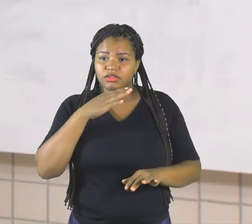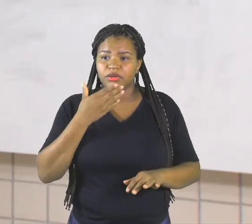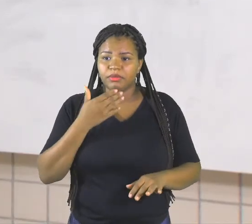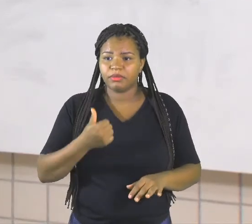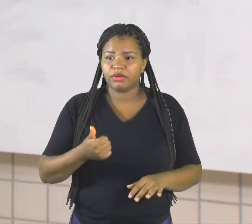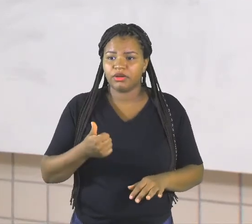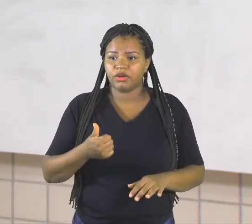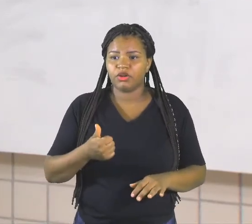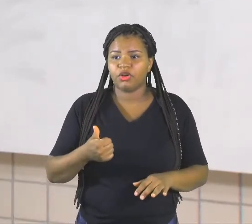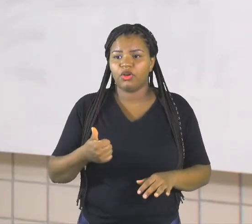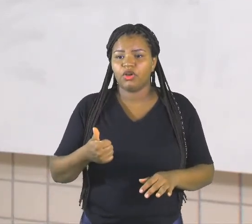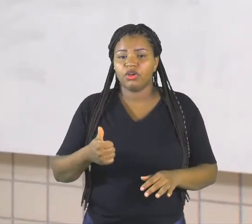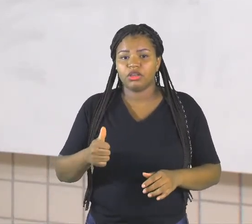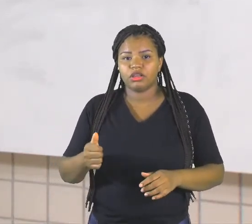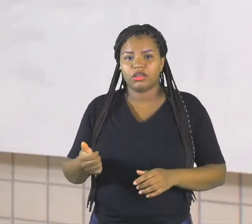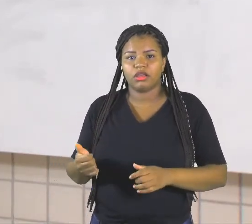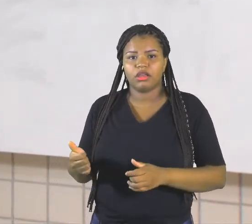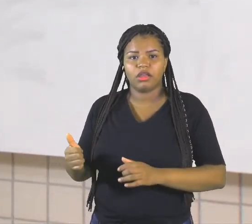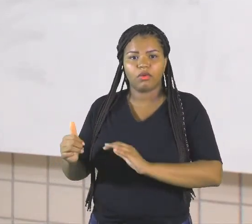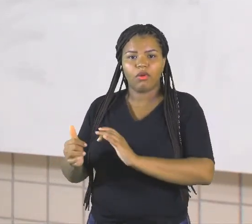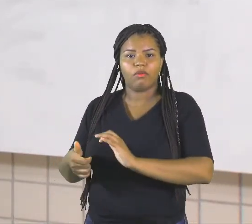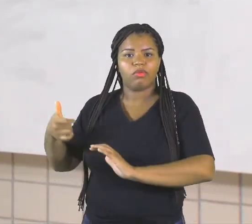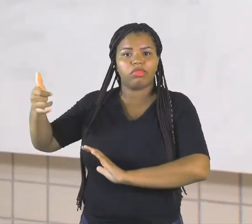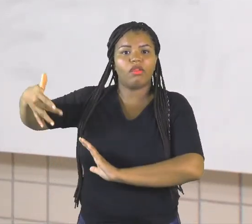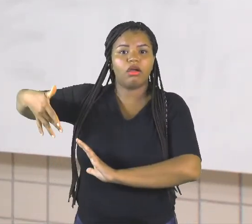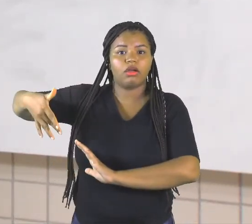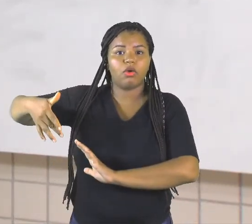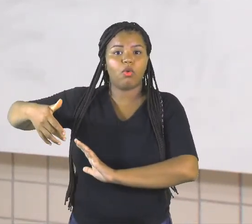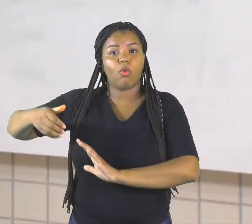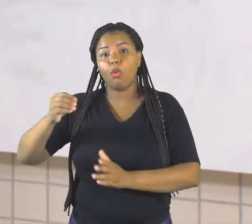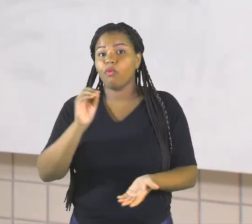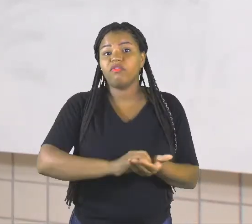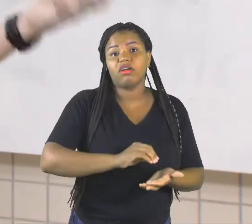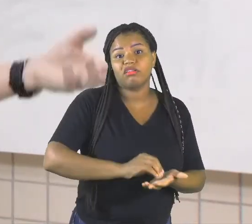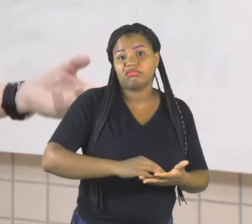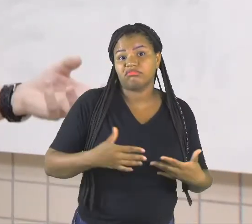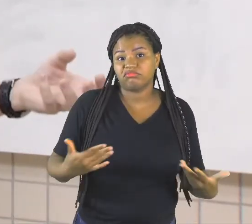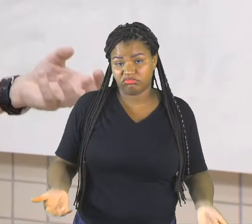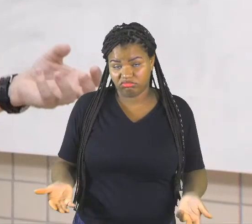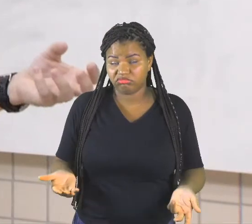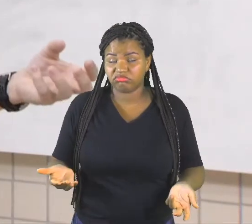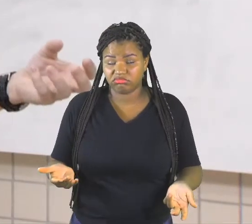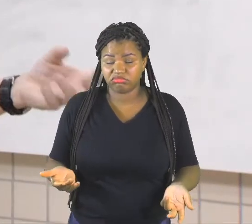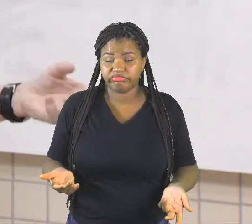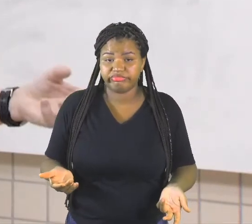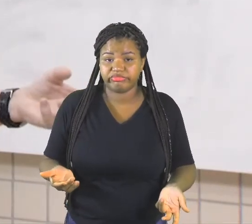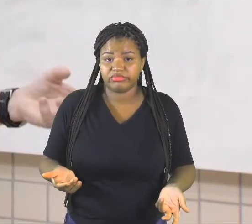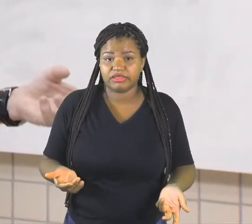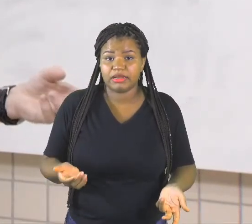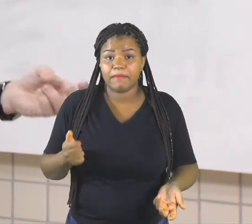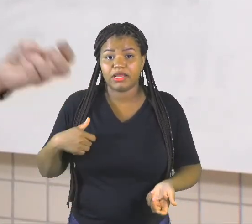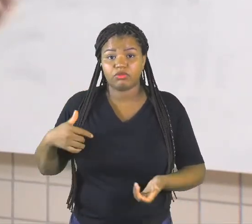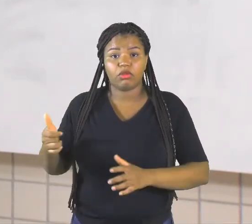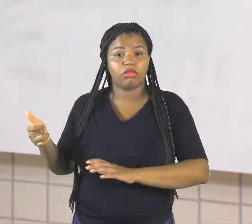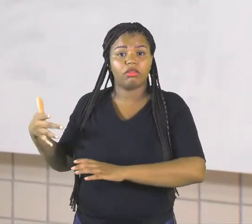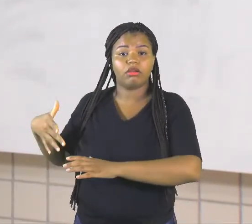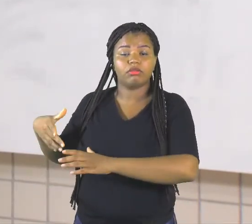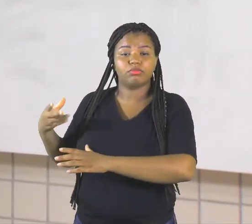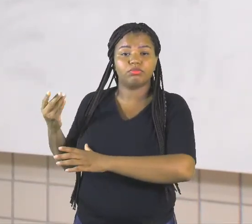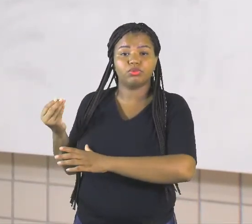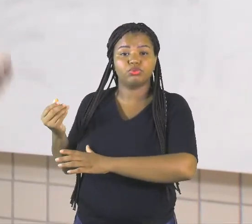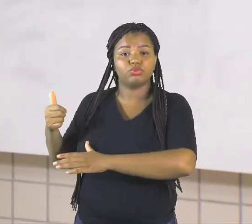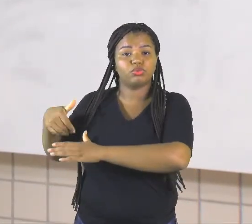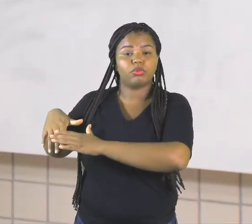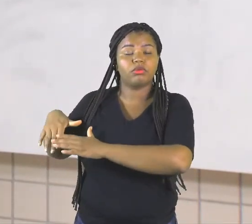falte, mas quando sobra alimento, muitas pessoas estão sem alimento, né? Sobra para